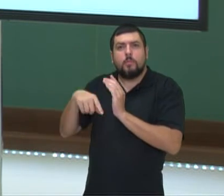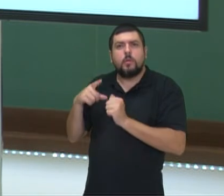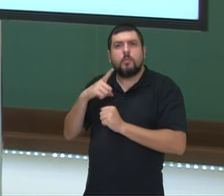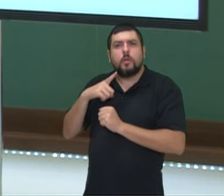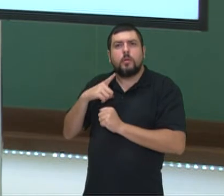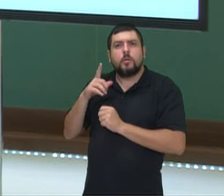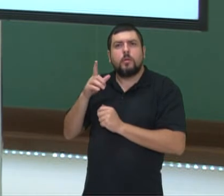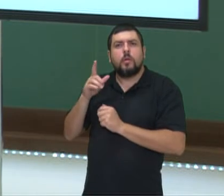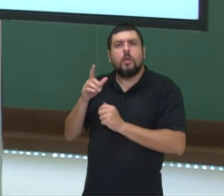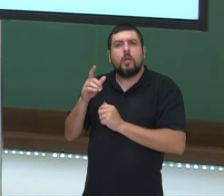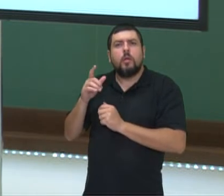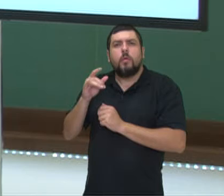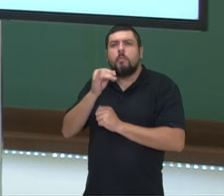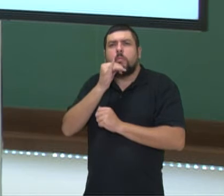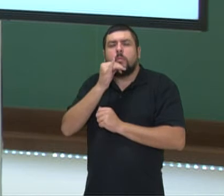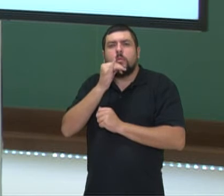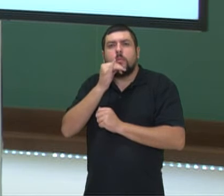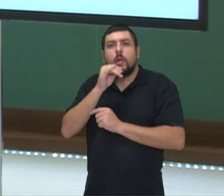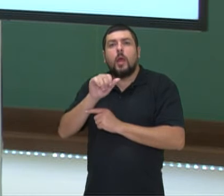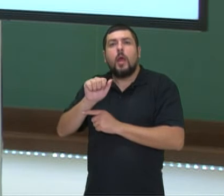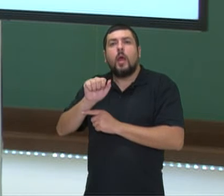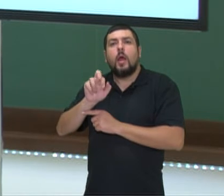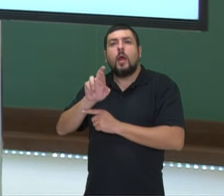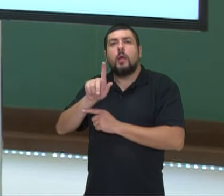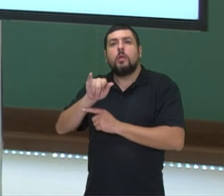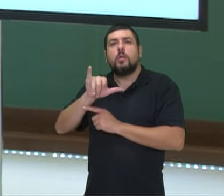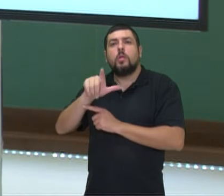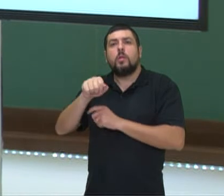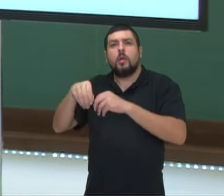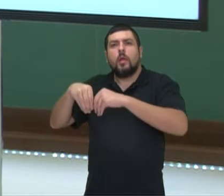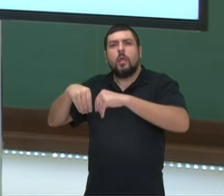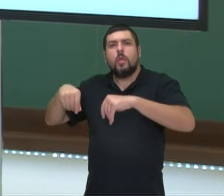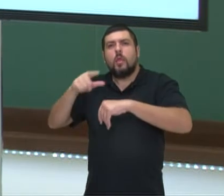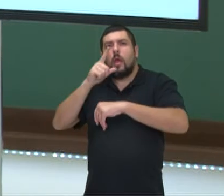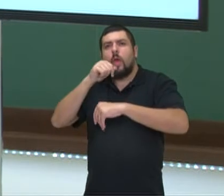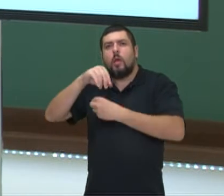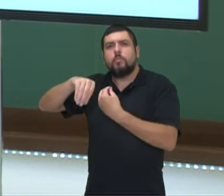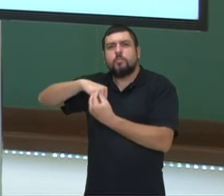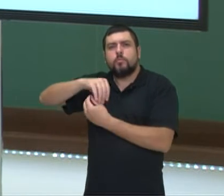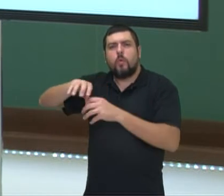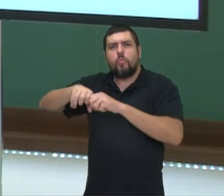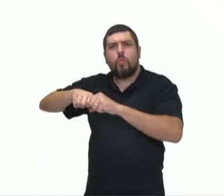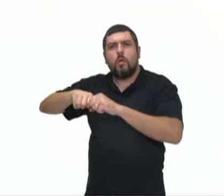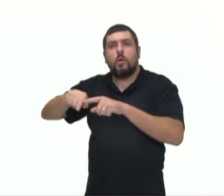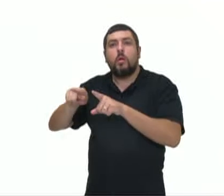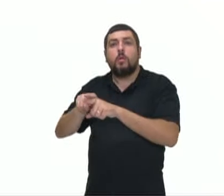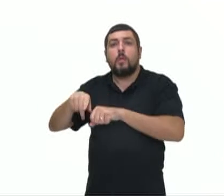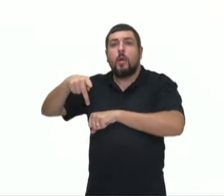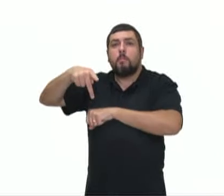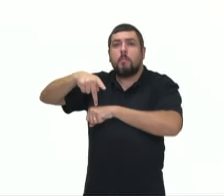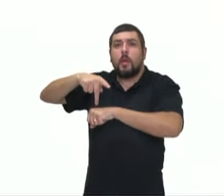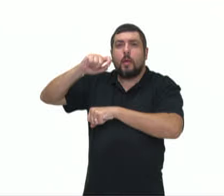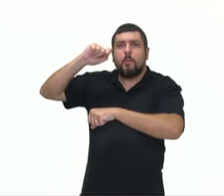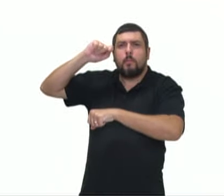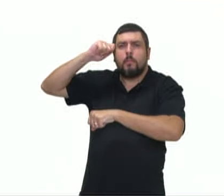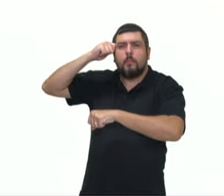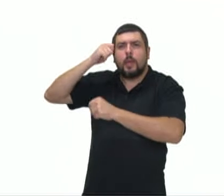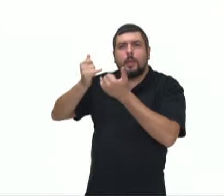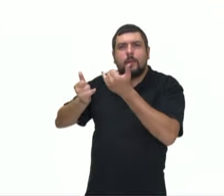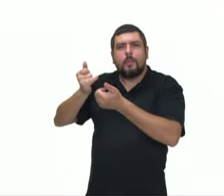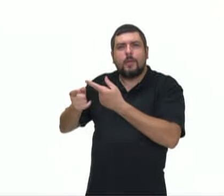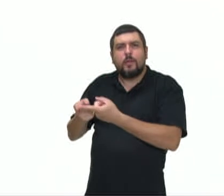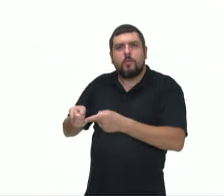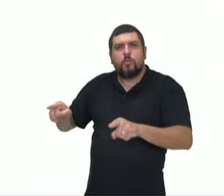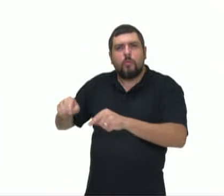na natureza, como, por exemplo, argila, mineral, carvão, ossos carbonizados,